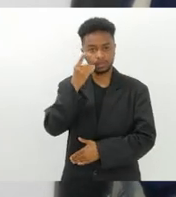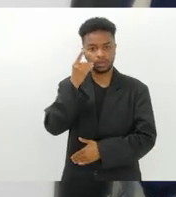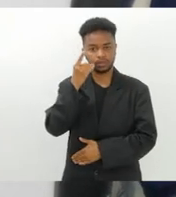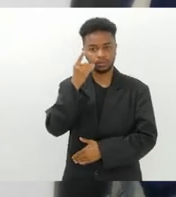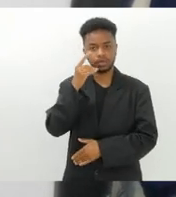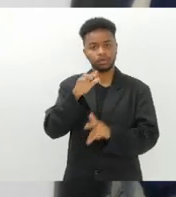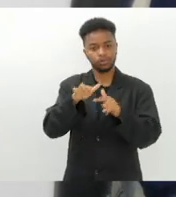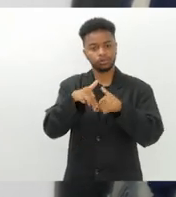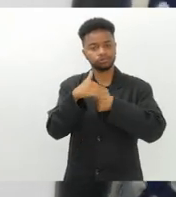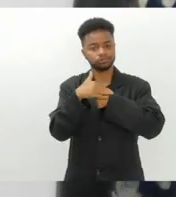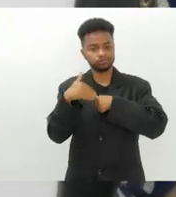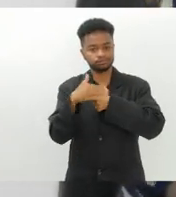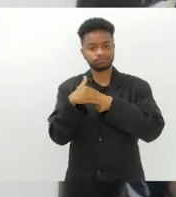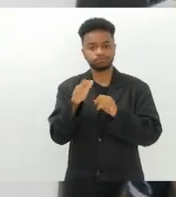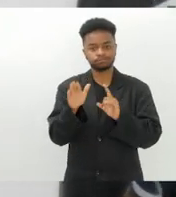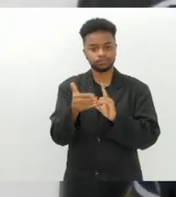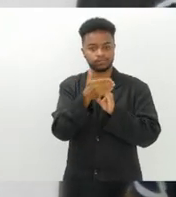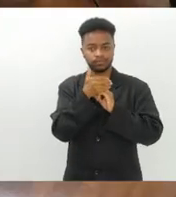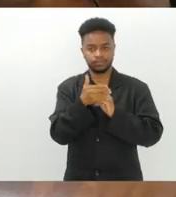tanto carinho aí nessa acolhida.